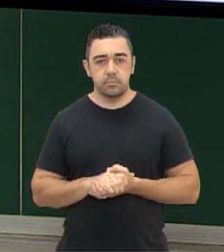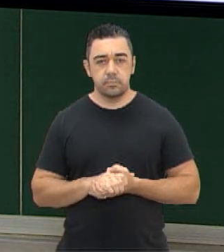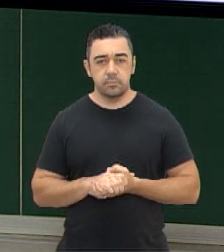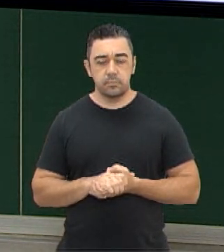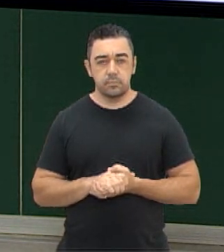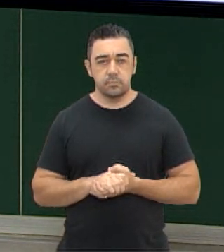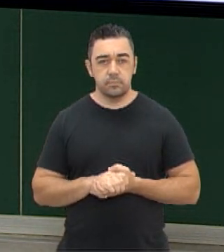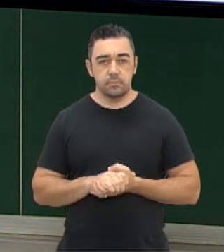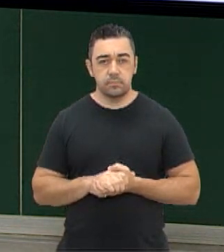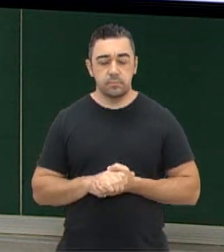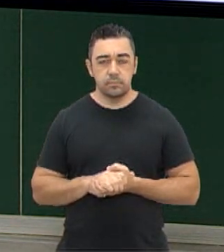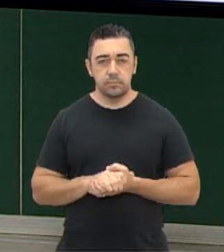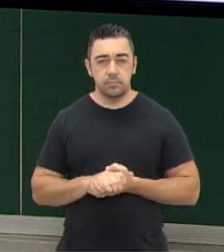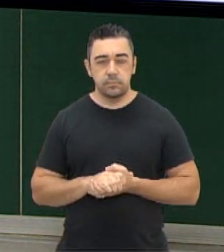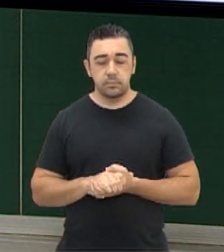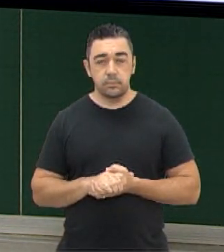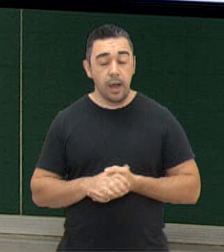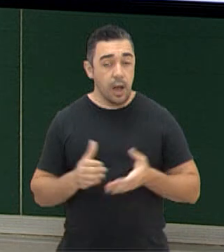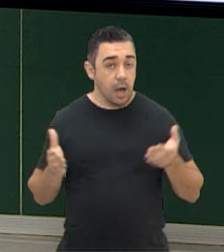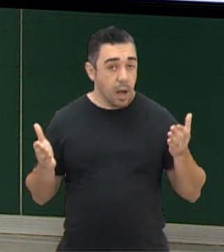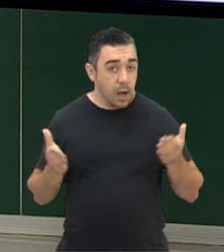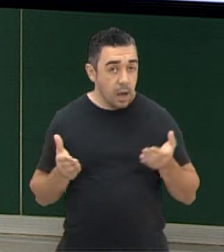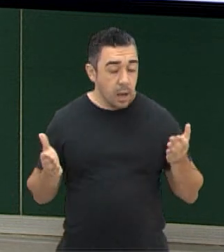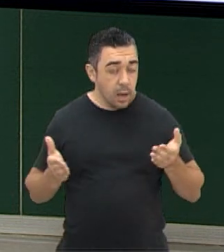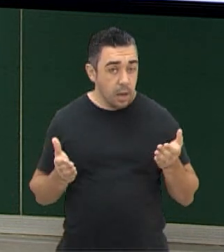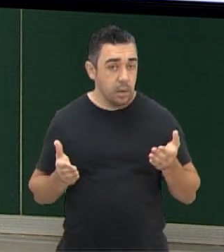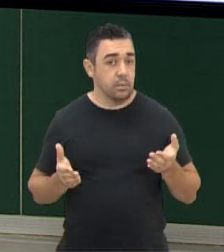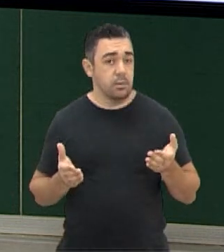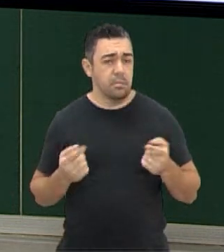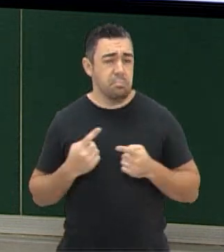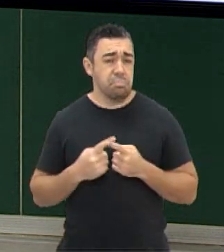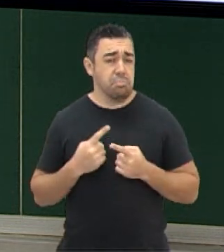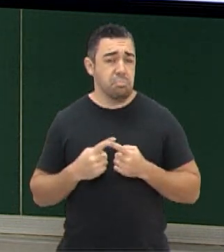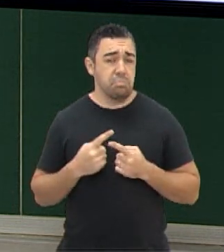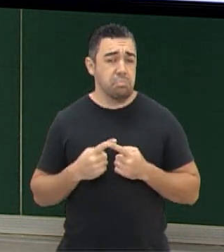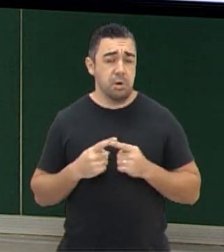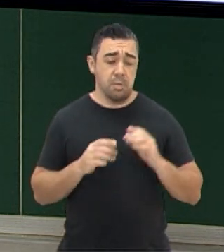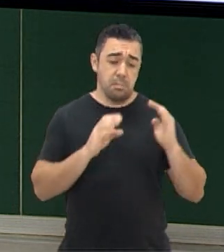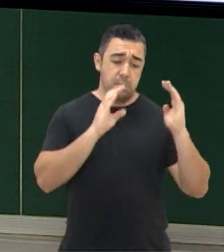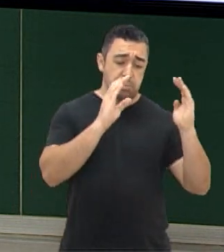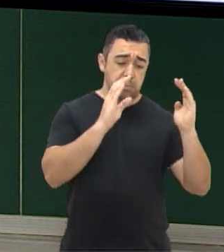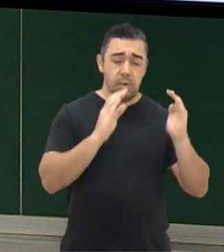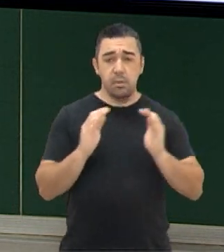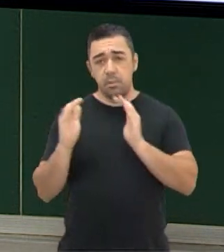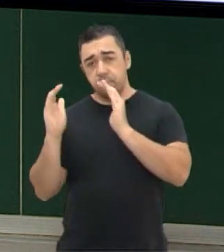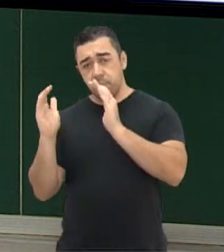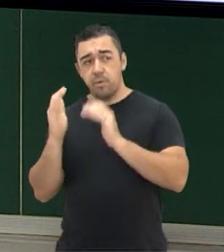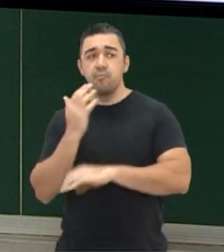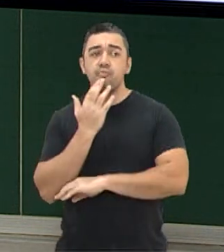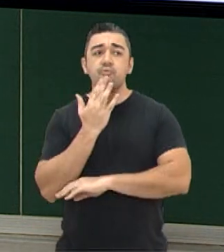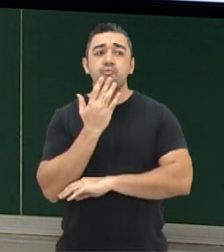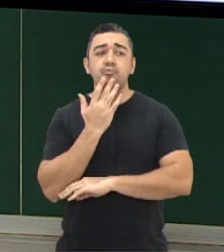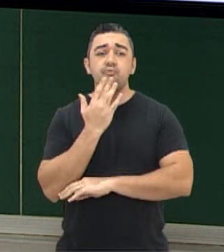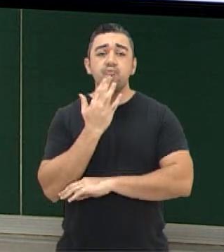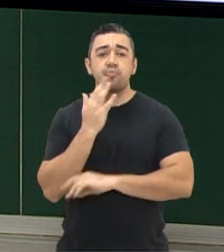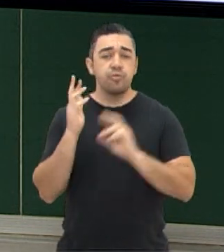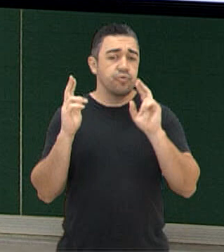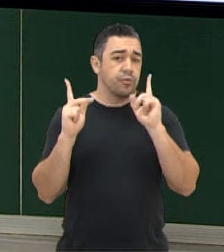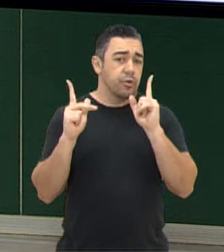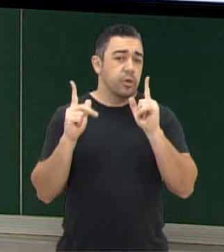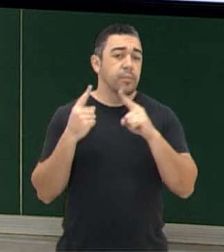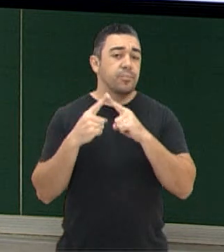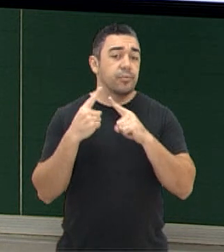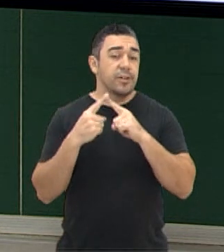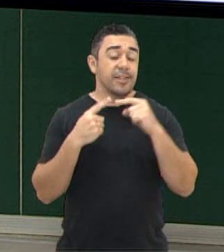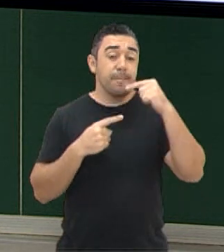3y ao quadrado. Fecha parênteses. Agora, por que eu coloquei em destaque com cores diferentes e entre parênteses?